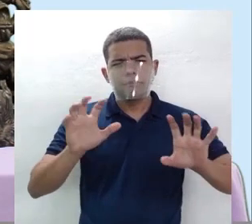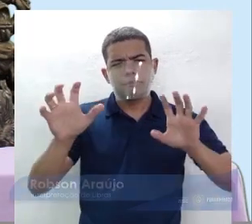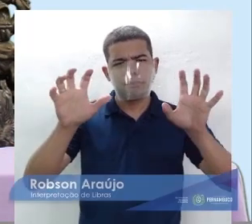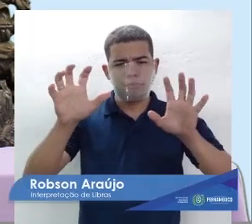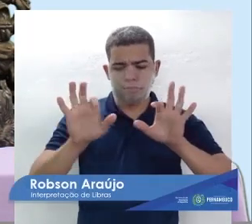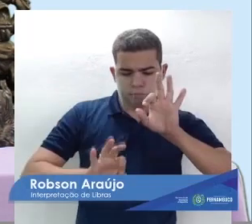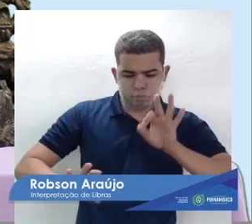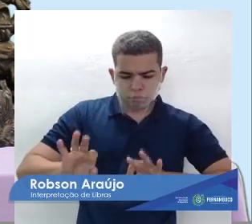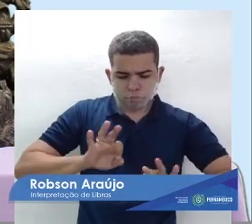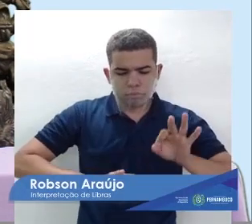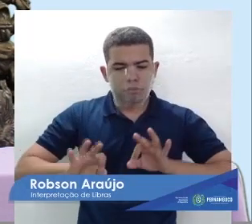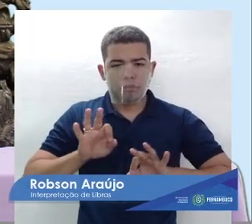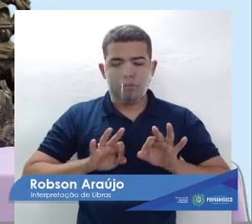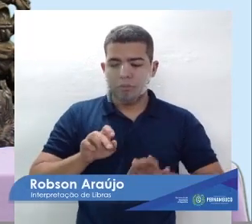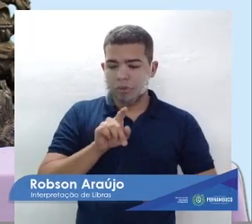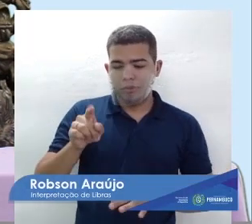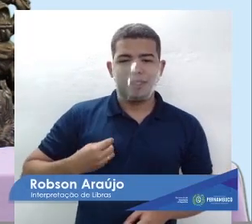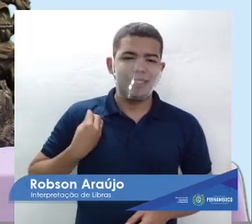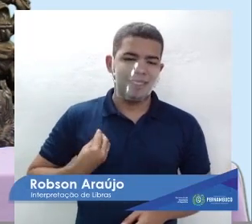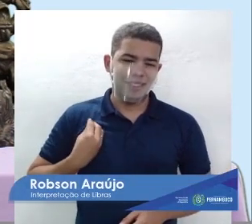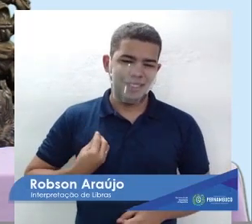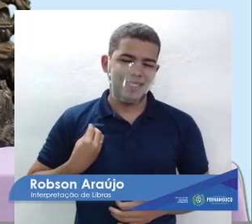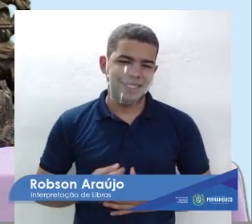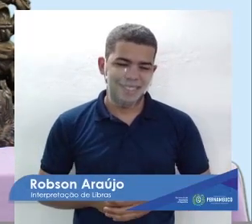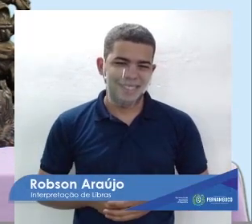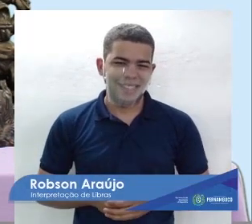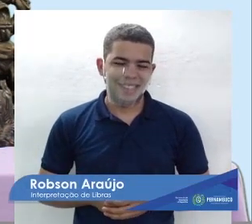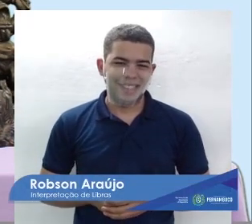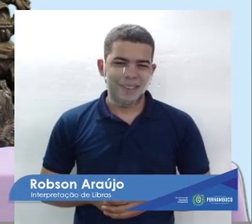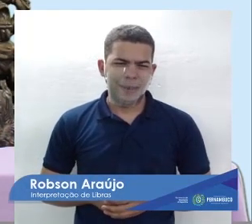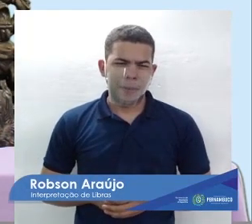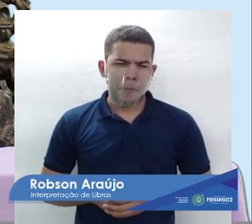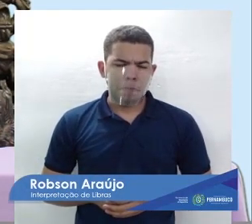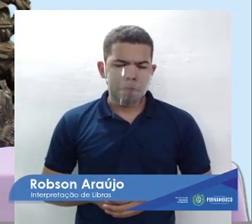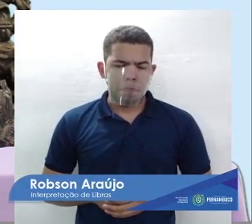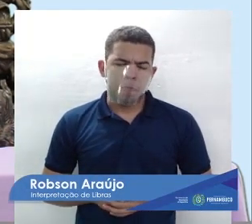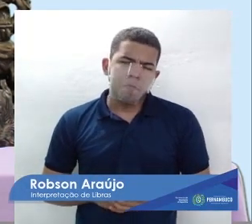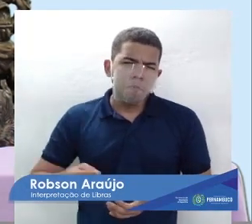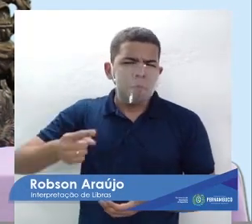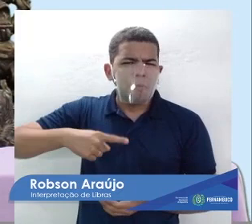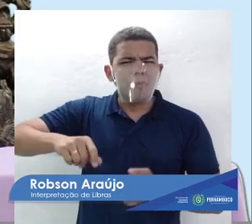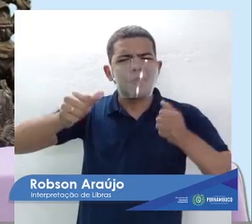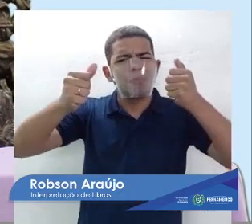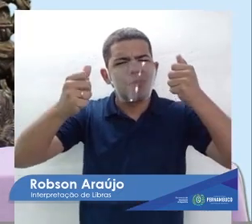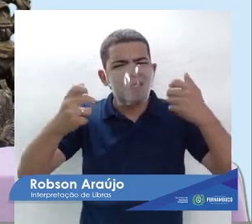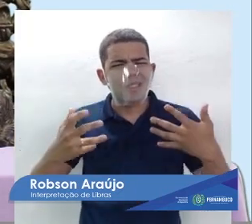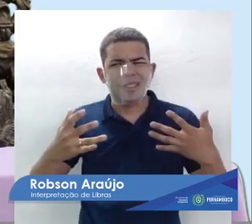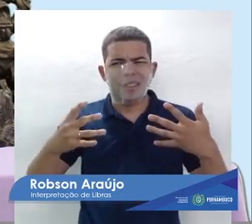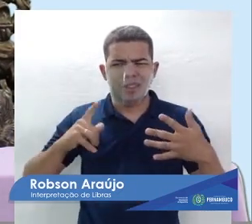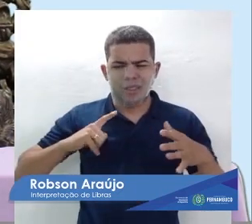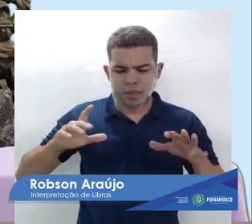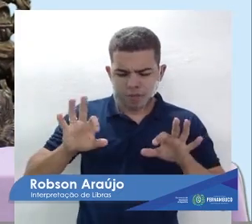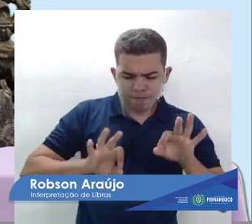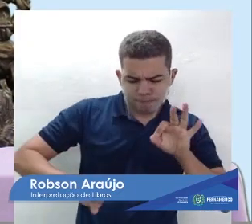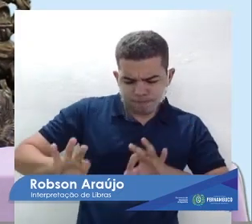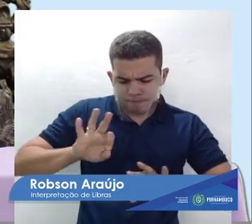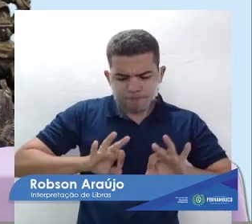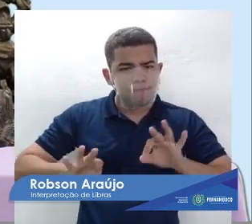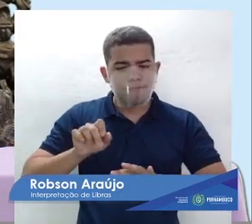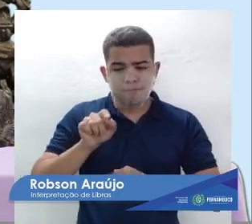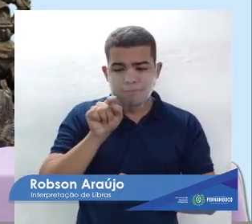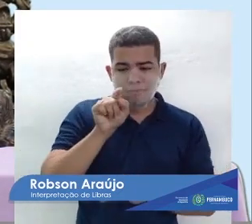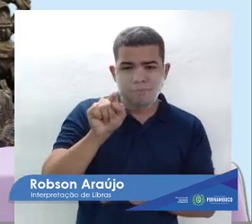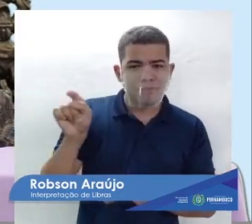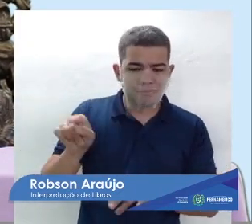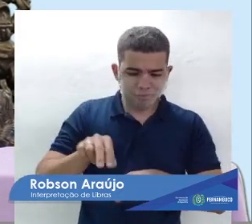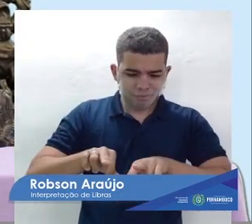a organização dos seres vivos. Toda vez quando a gente fala sobre organização dos seres